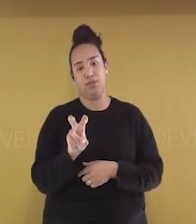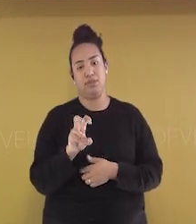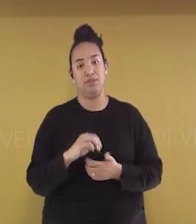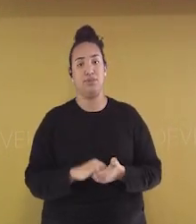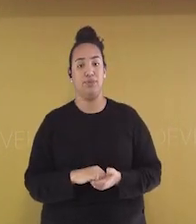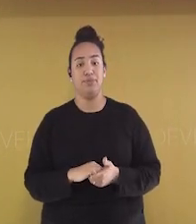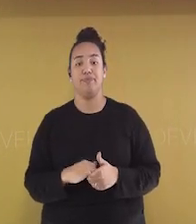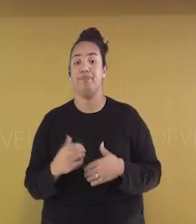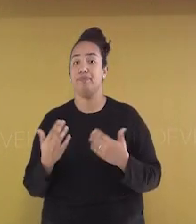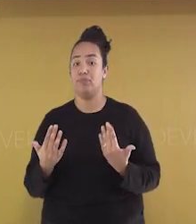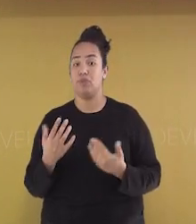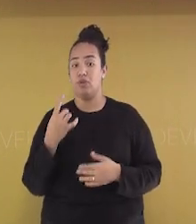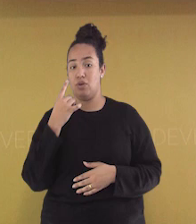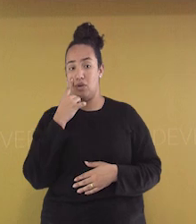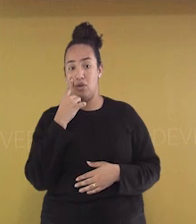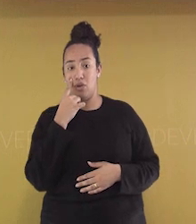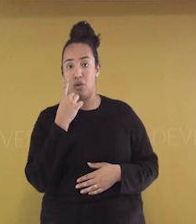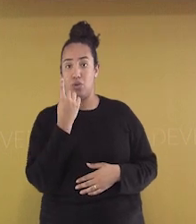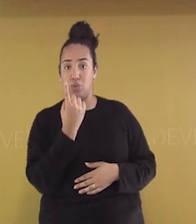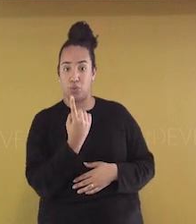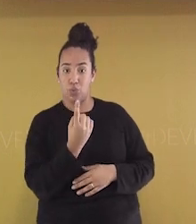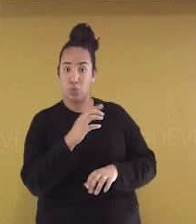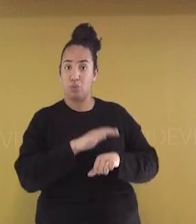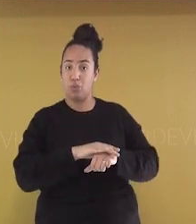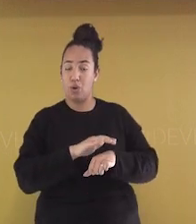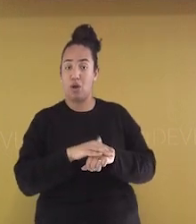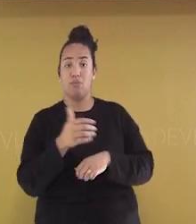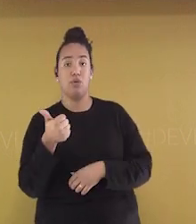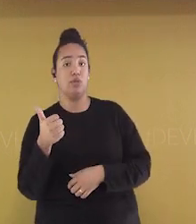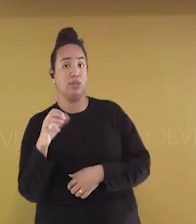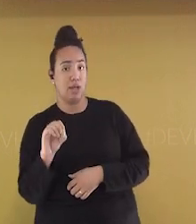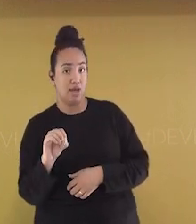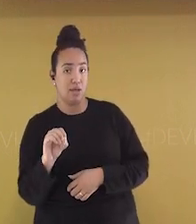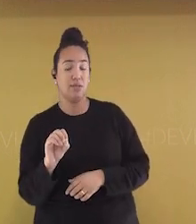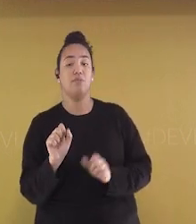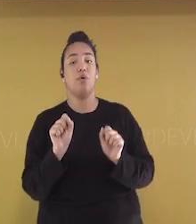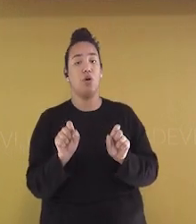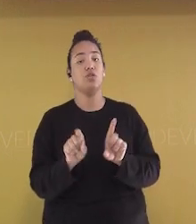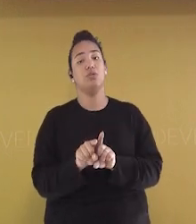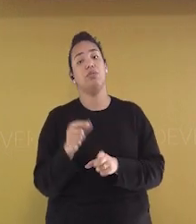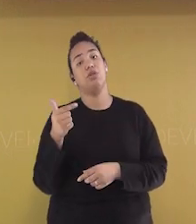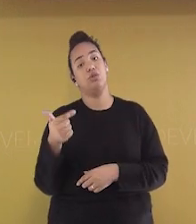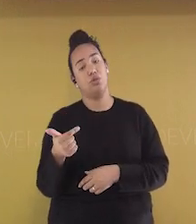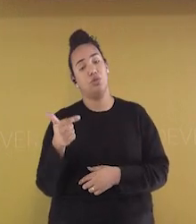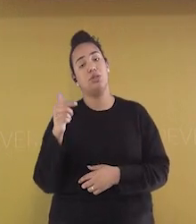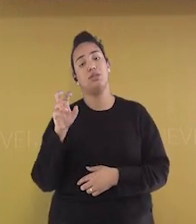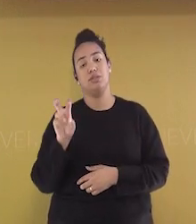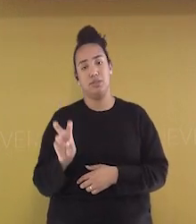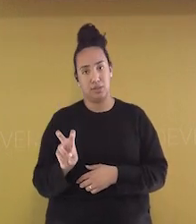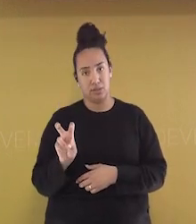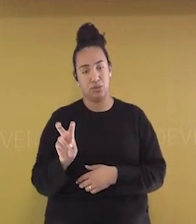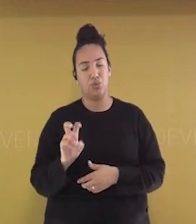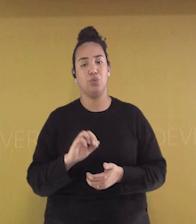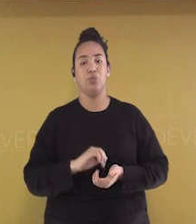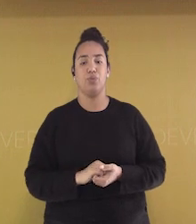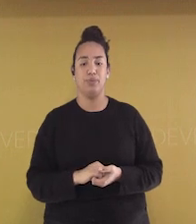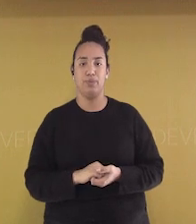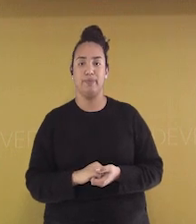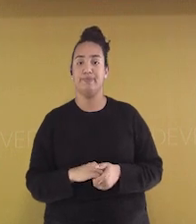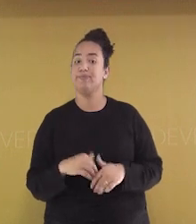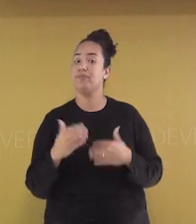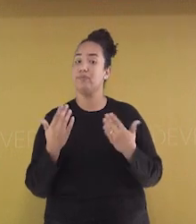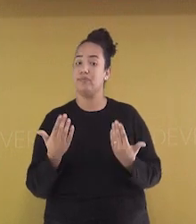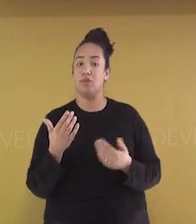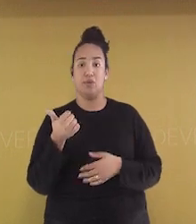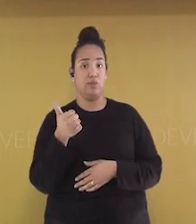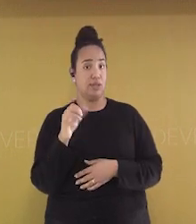temos que, além do 1 e do próprio 10, o 2 e o 5 também são divisores do 10. Com